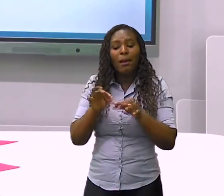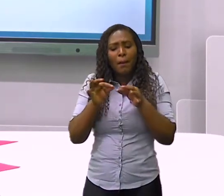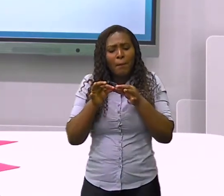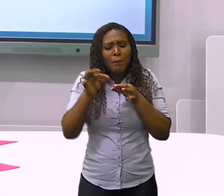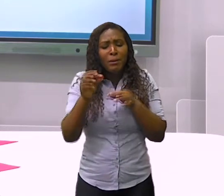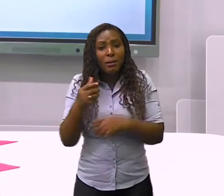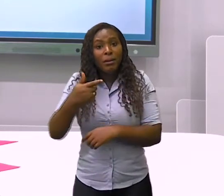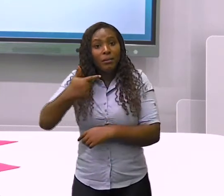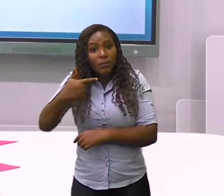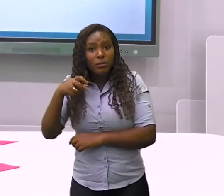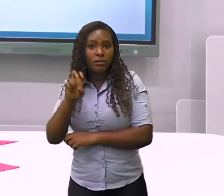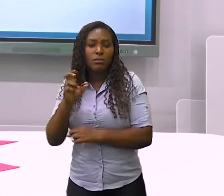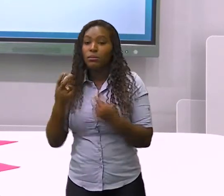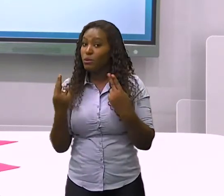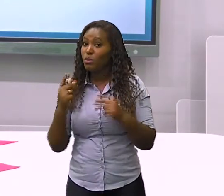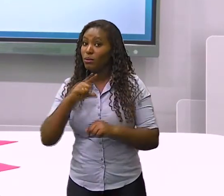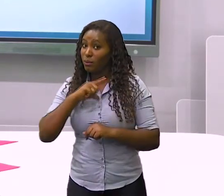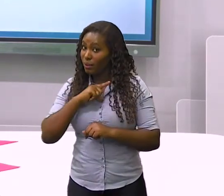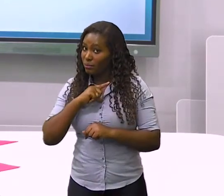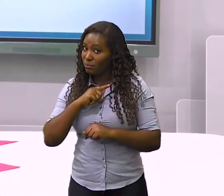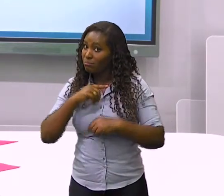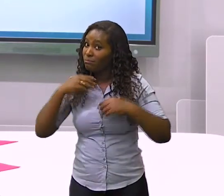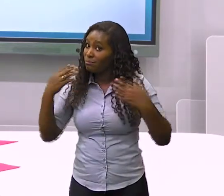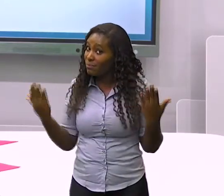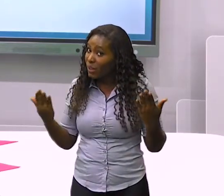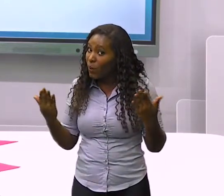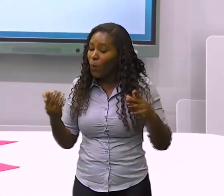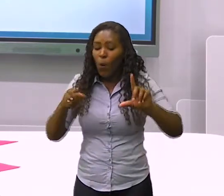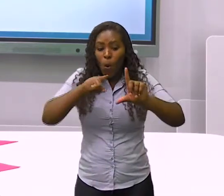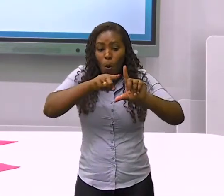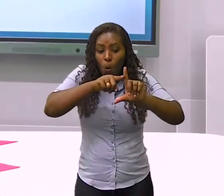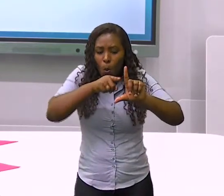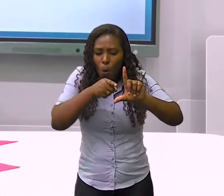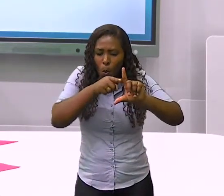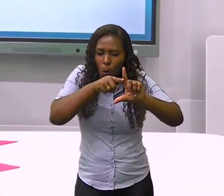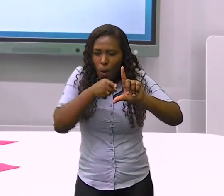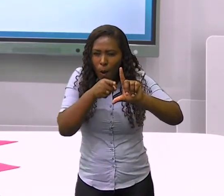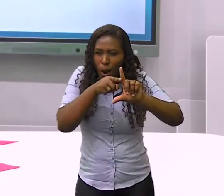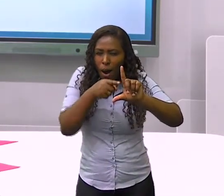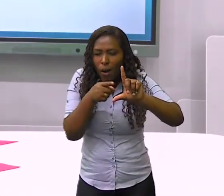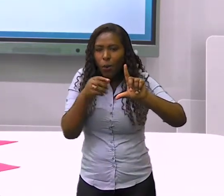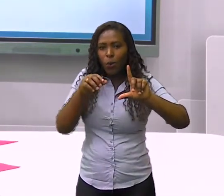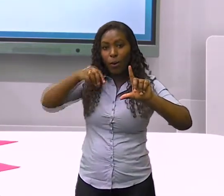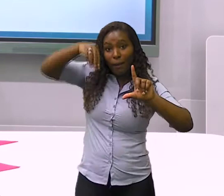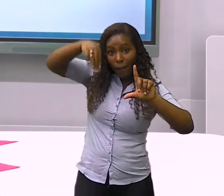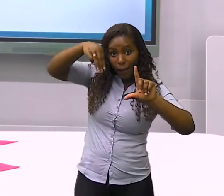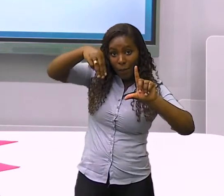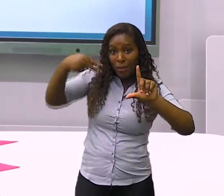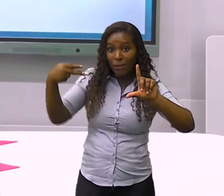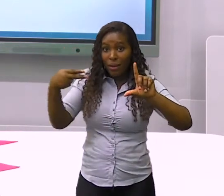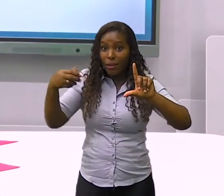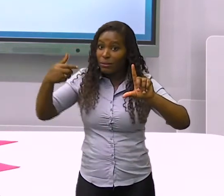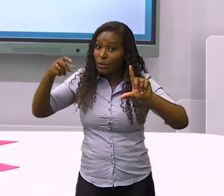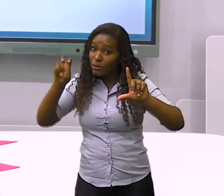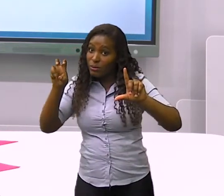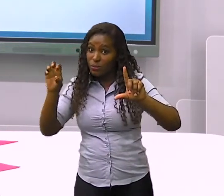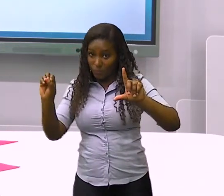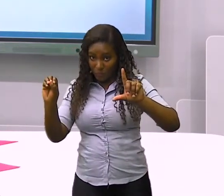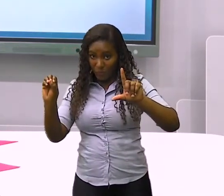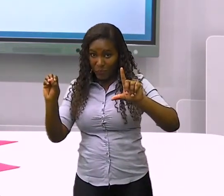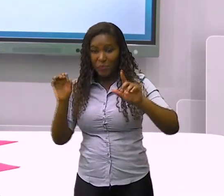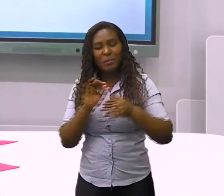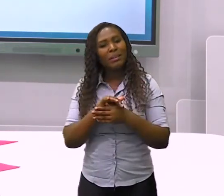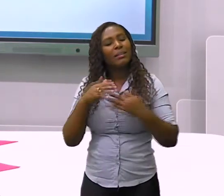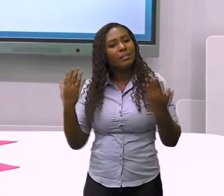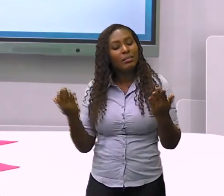ele vai ser igual a 50. Pelas propriedades do paralelogramo, eu sei que os ângulos